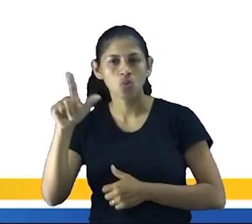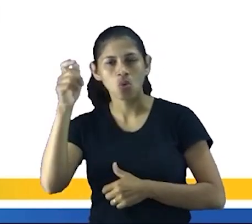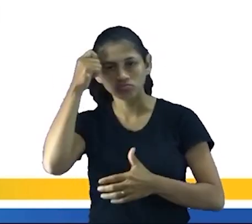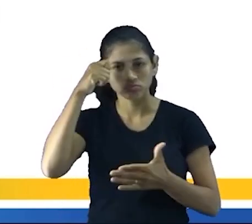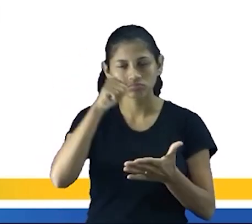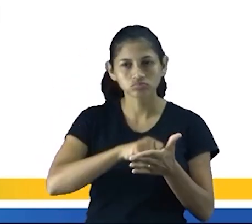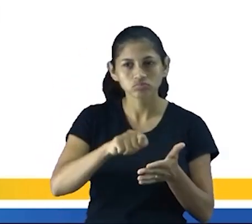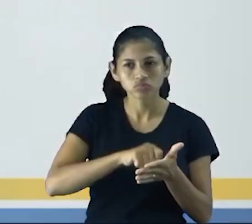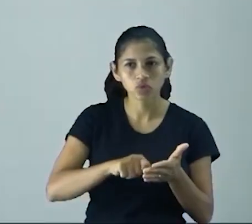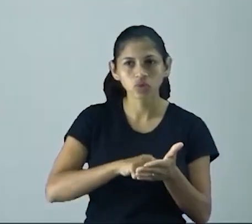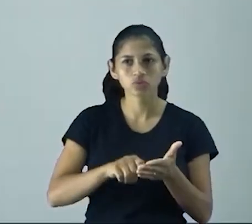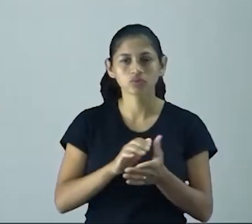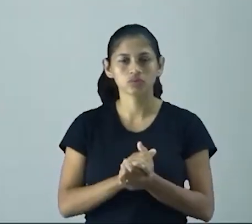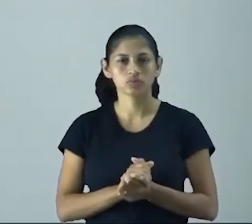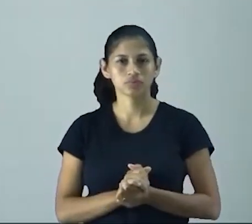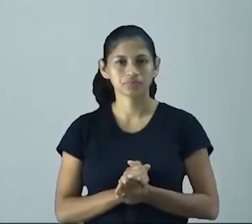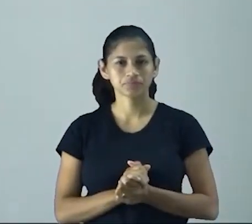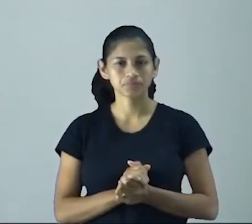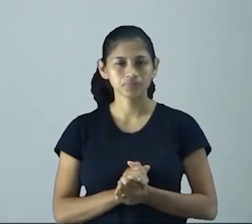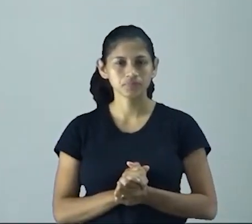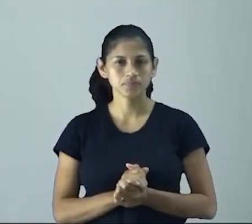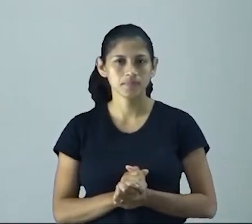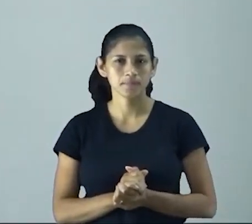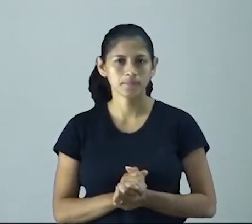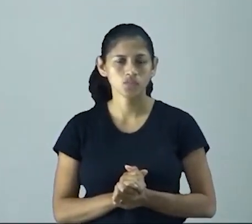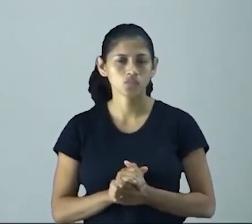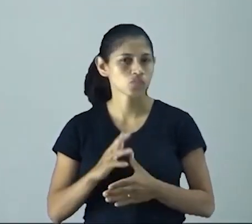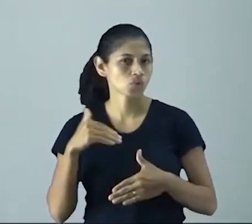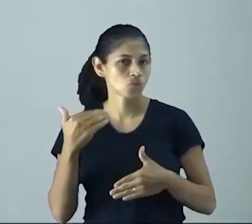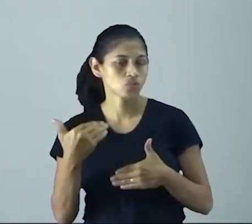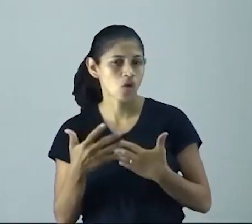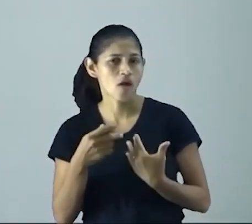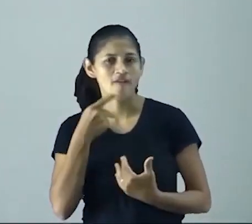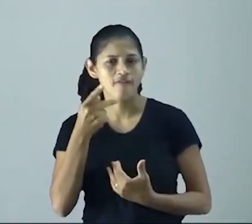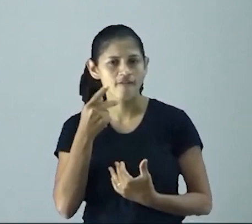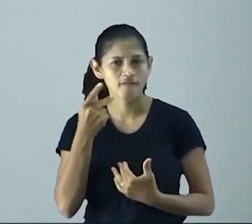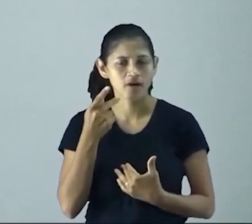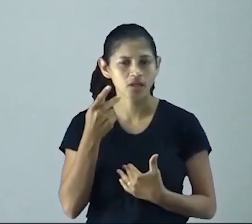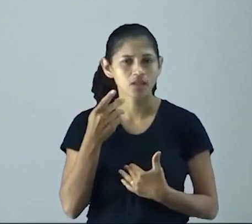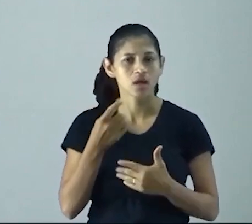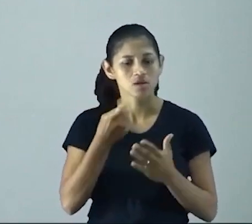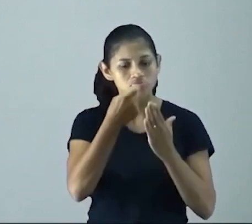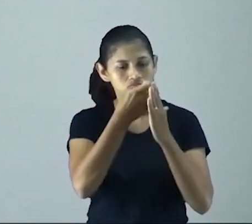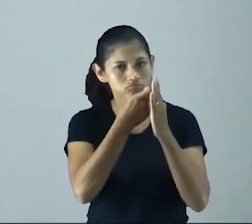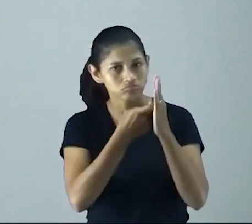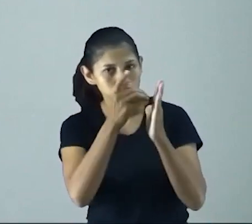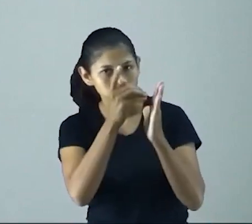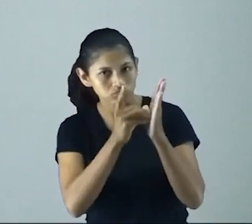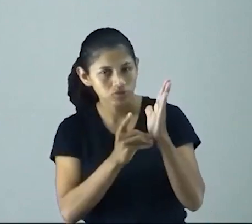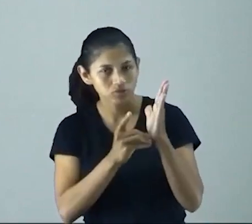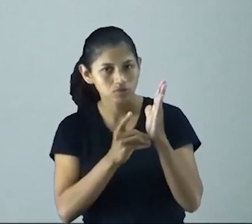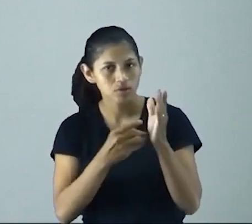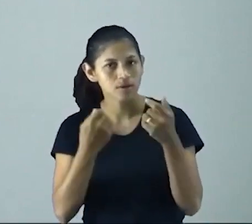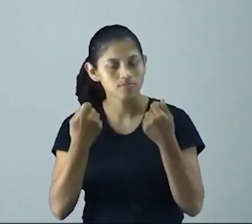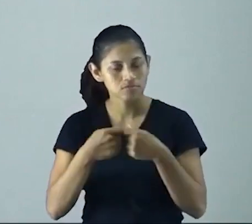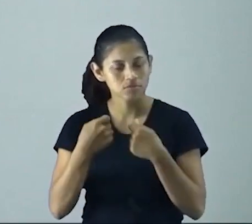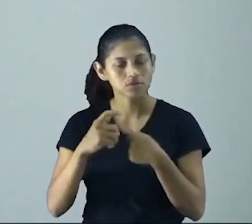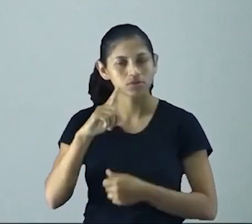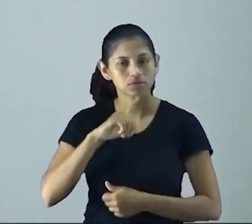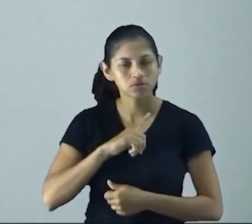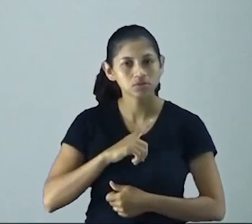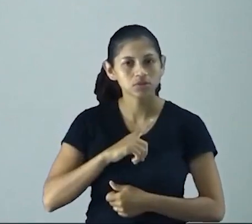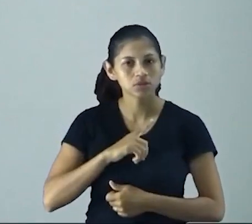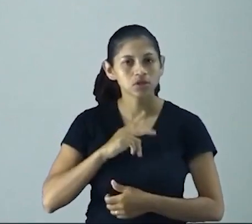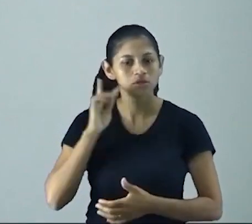mais propriedade. Então, quando se vai falar em dissertação, você precisa ter propriedade, né? Seus